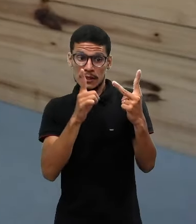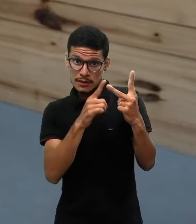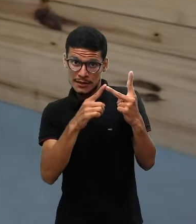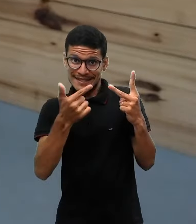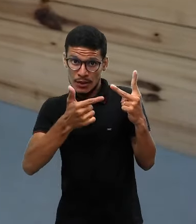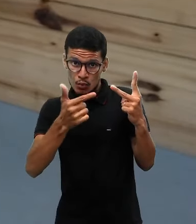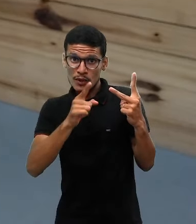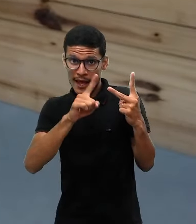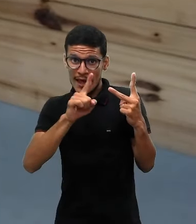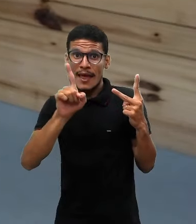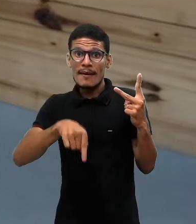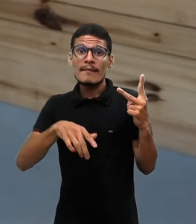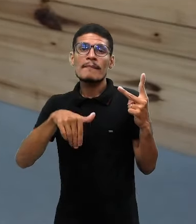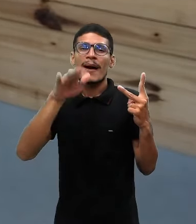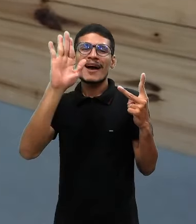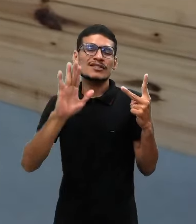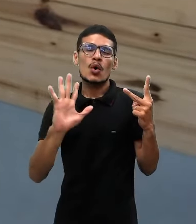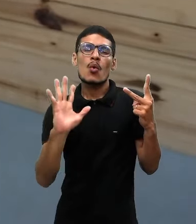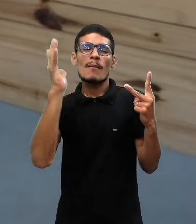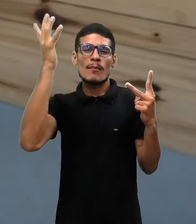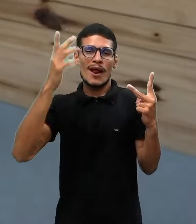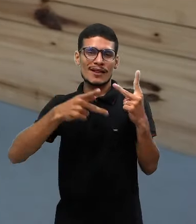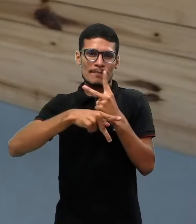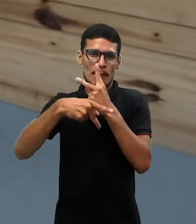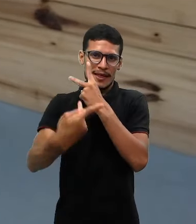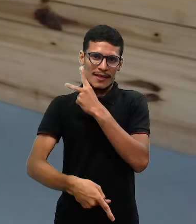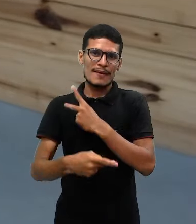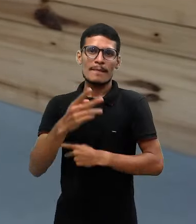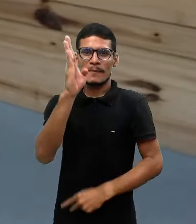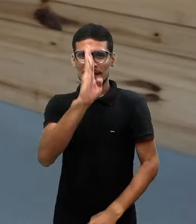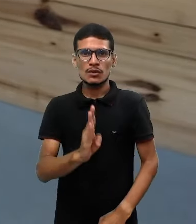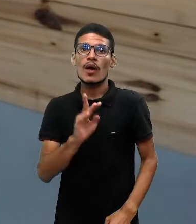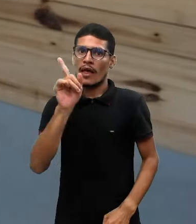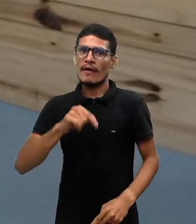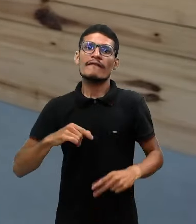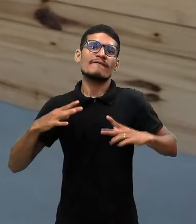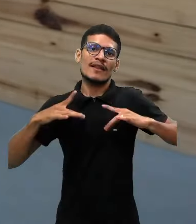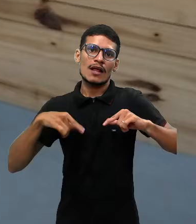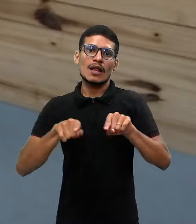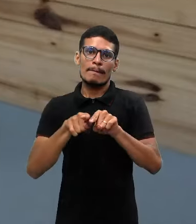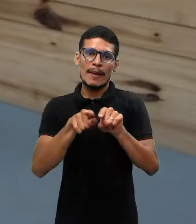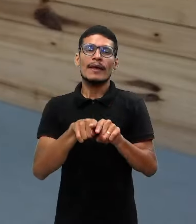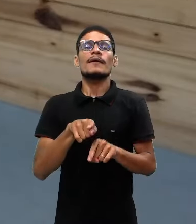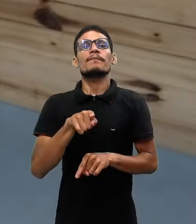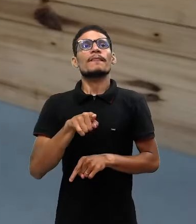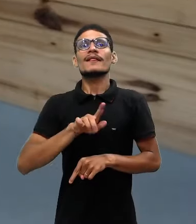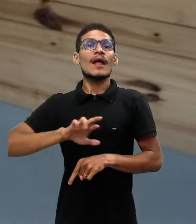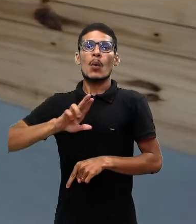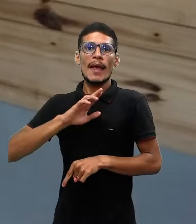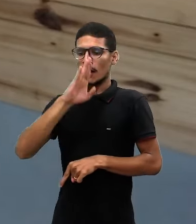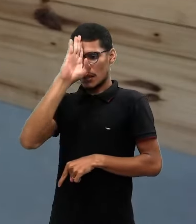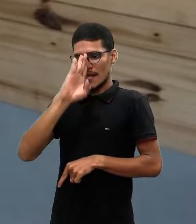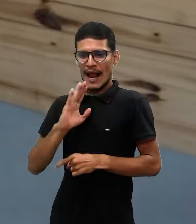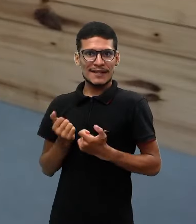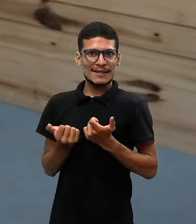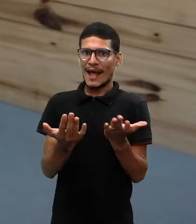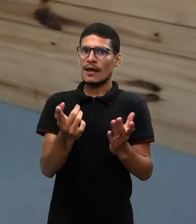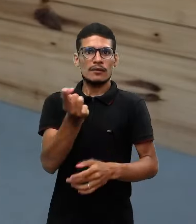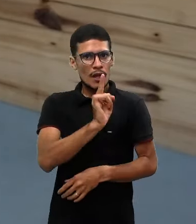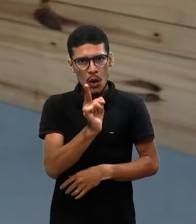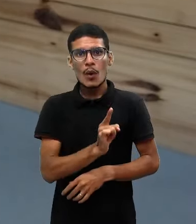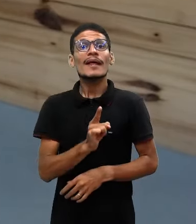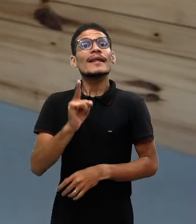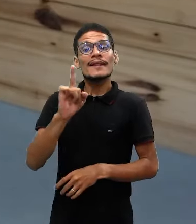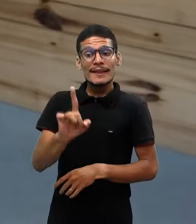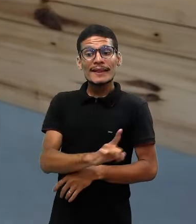que é mais comemorada aqui no Brasil, inclusive é feriado, elas não vêm gratuitamente. Essas datas elas